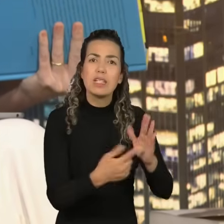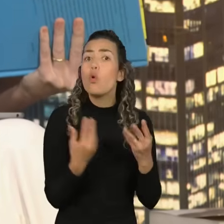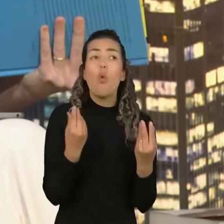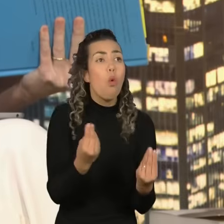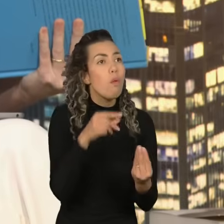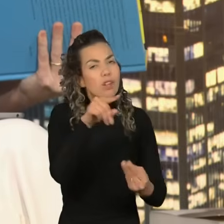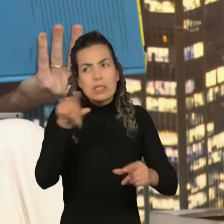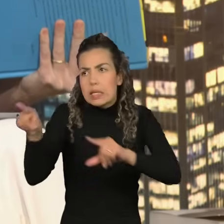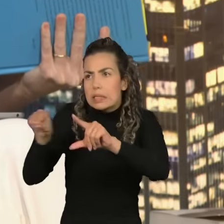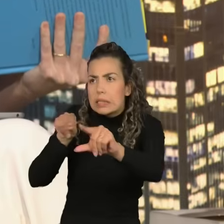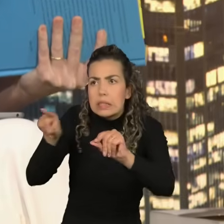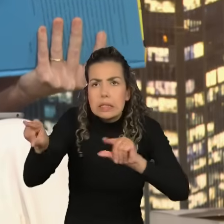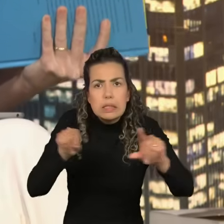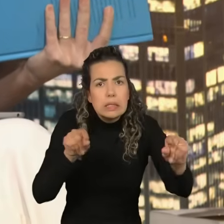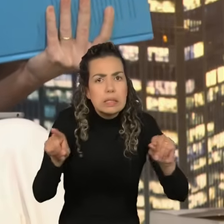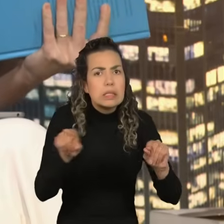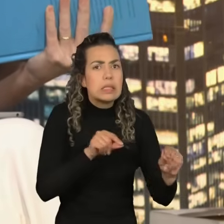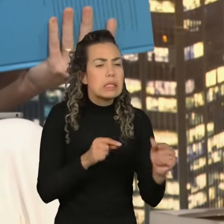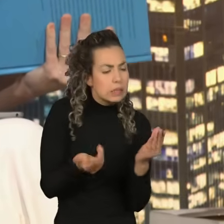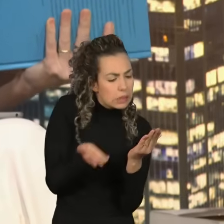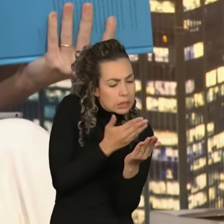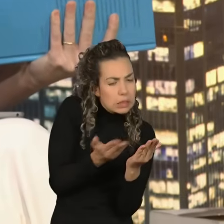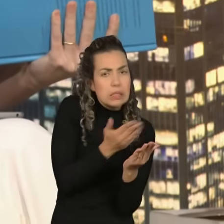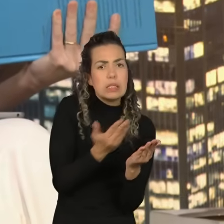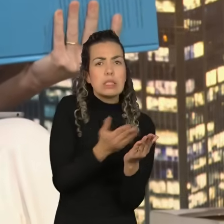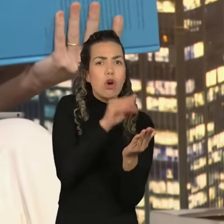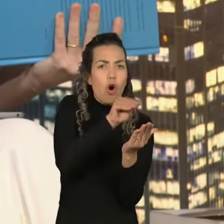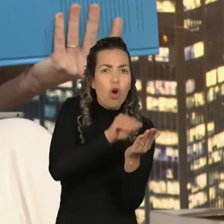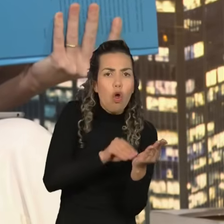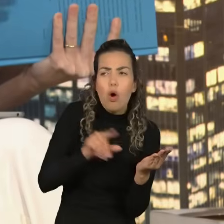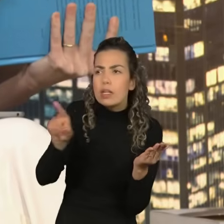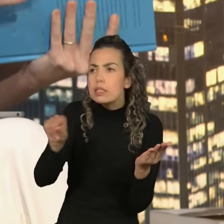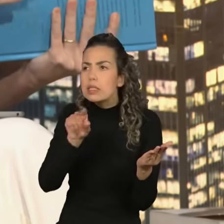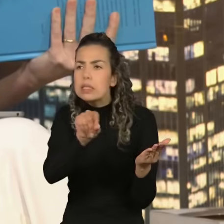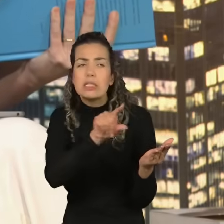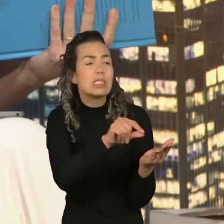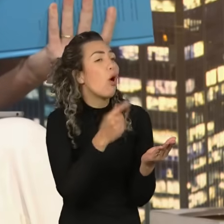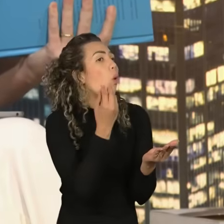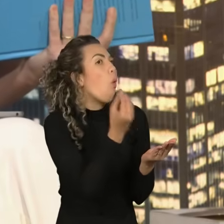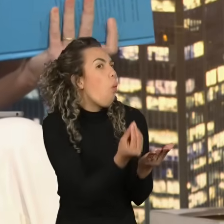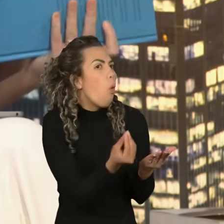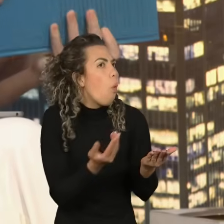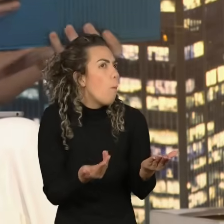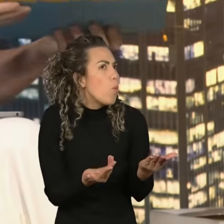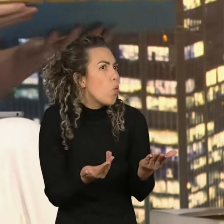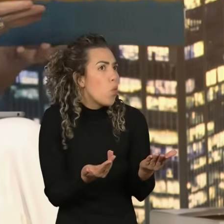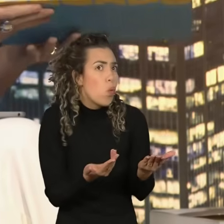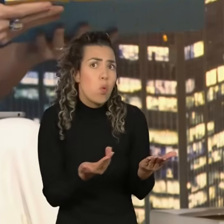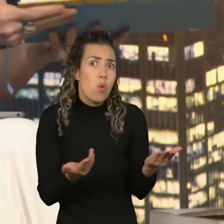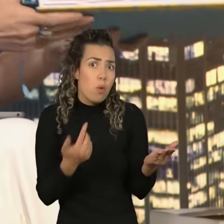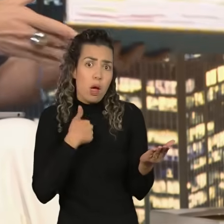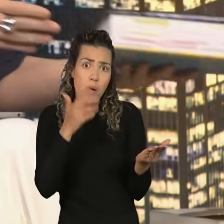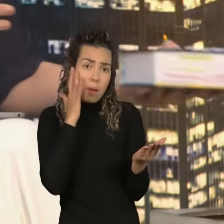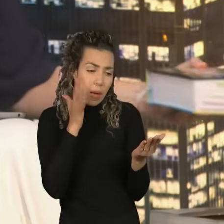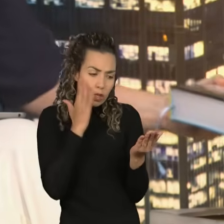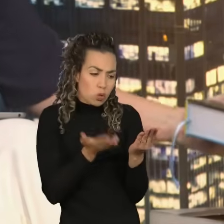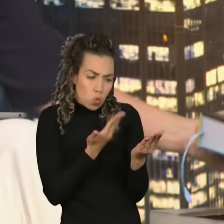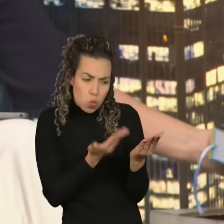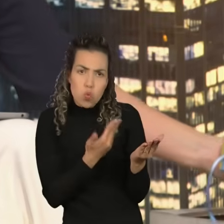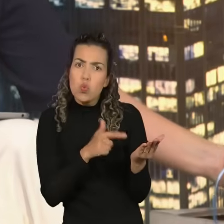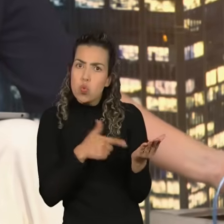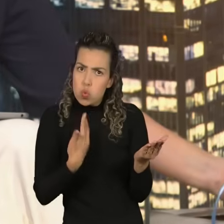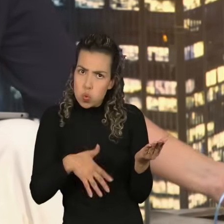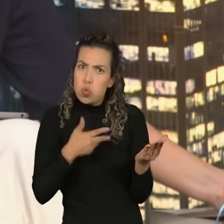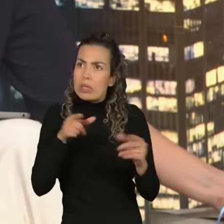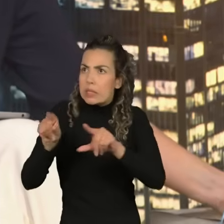material? Como é que surgiu a ideia de fazer isso? E como é que foi a trajetória? Porque aqui, imagino que tem muito trabalho de